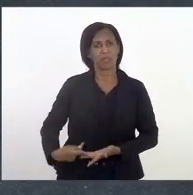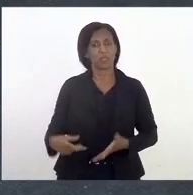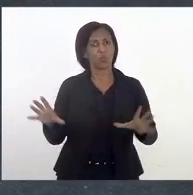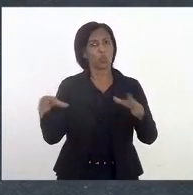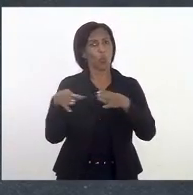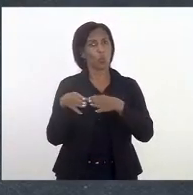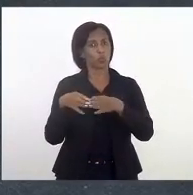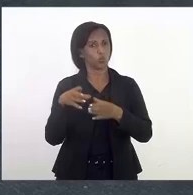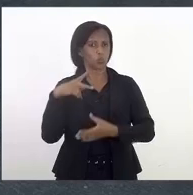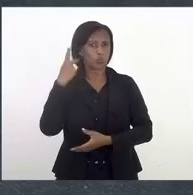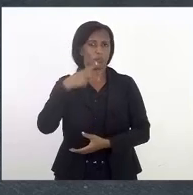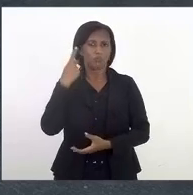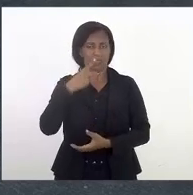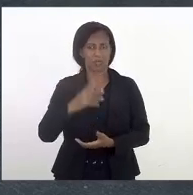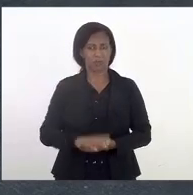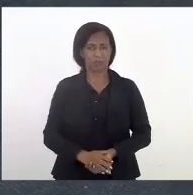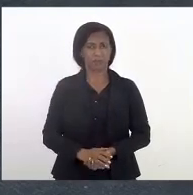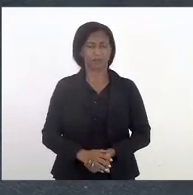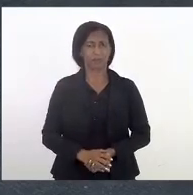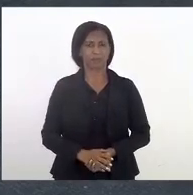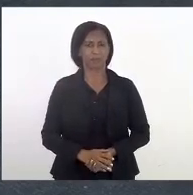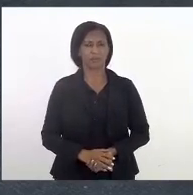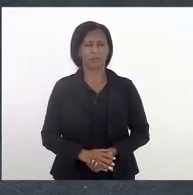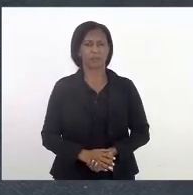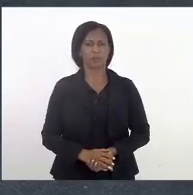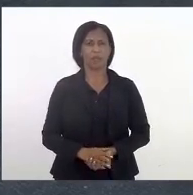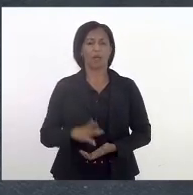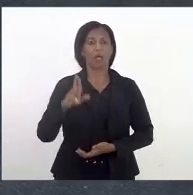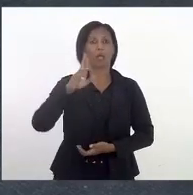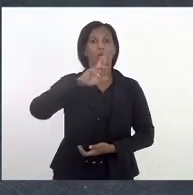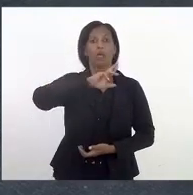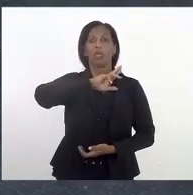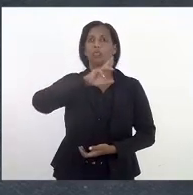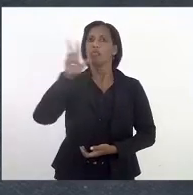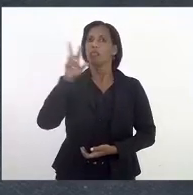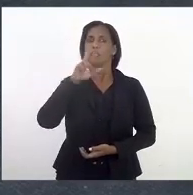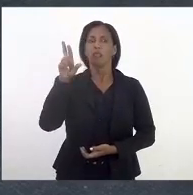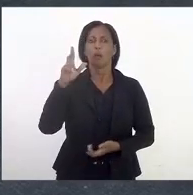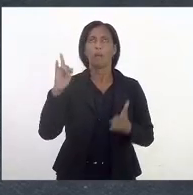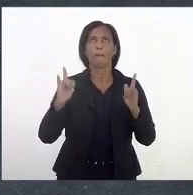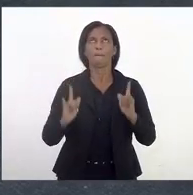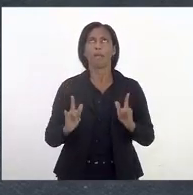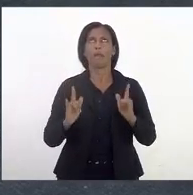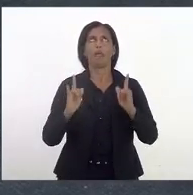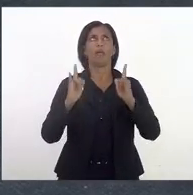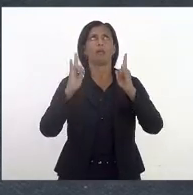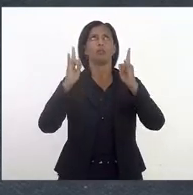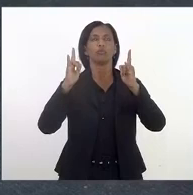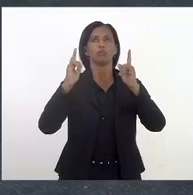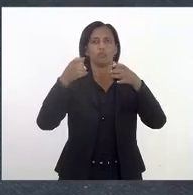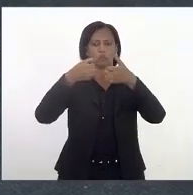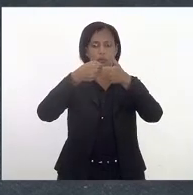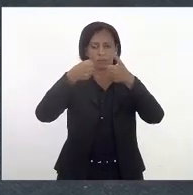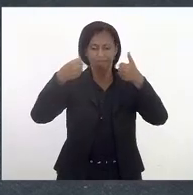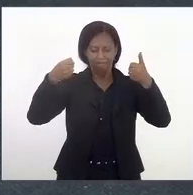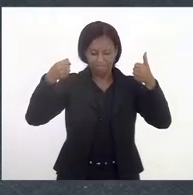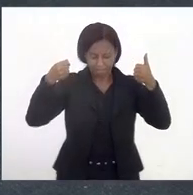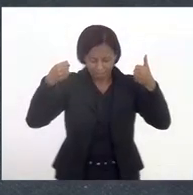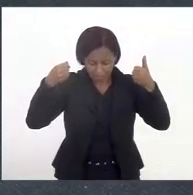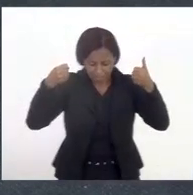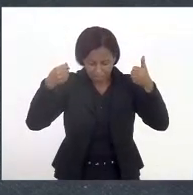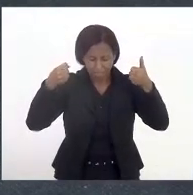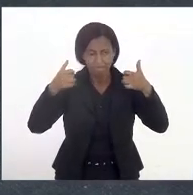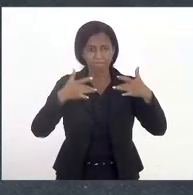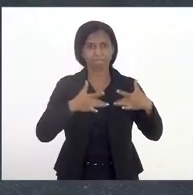conjunto do Parlamento e não só janelas desses prédios desse prédio que vai nos dar